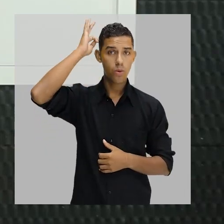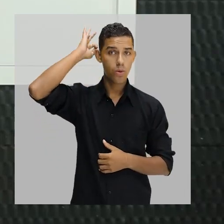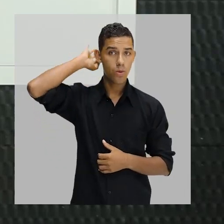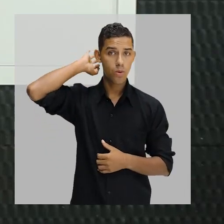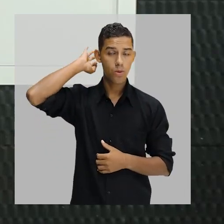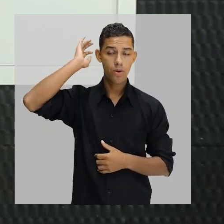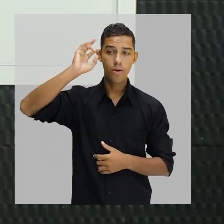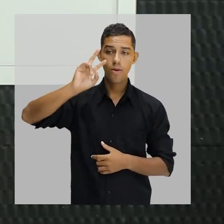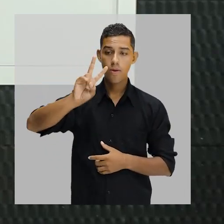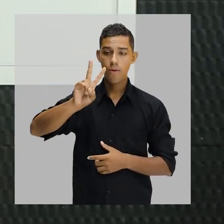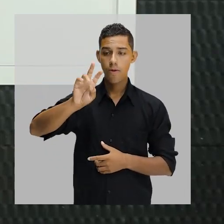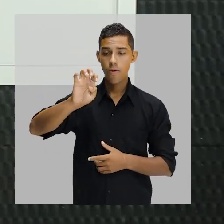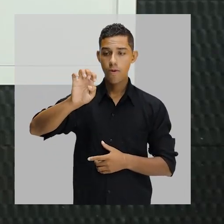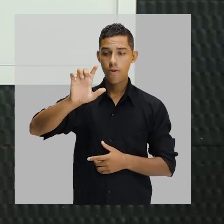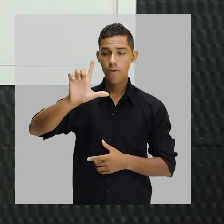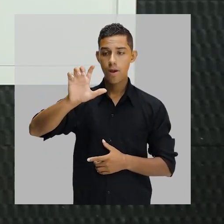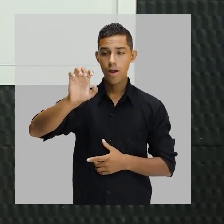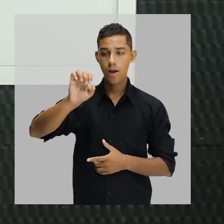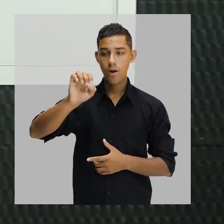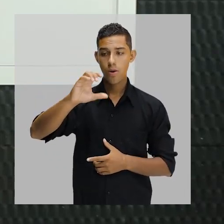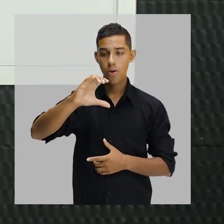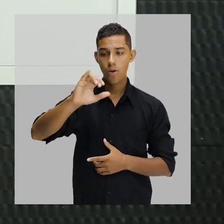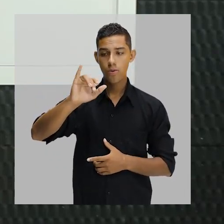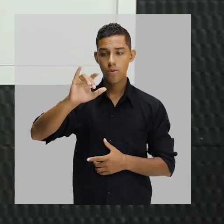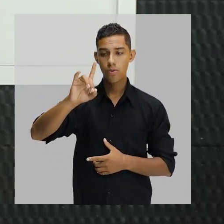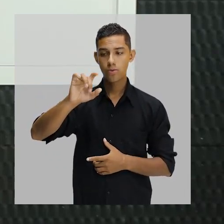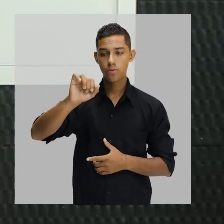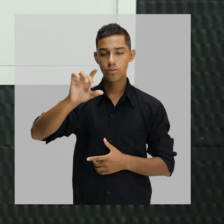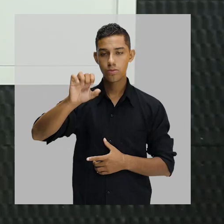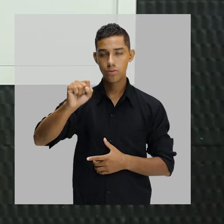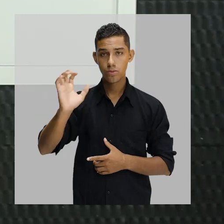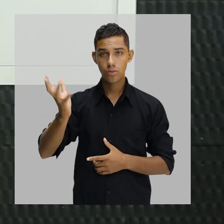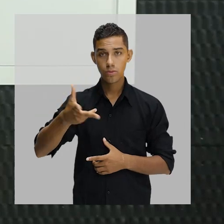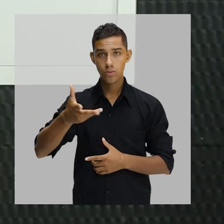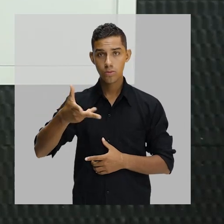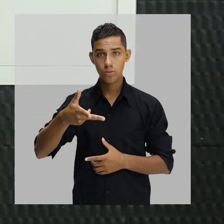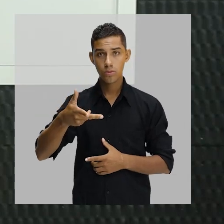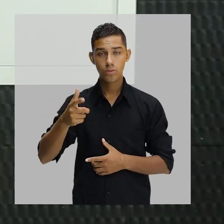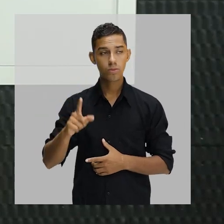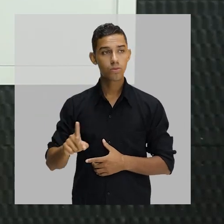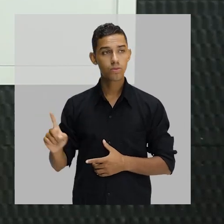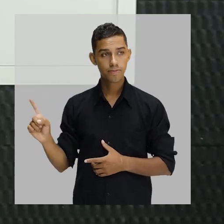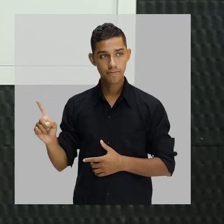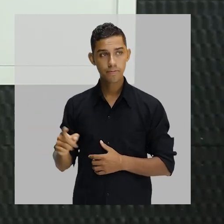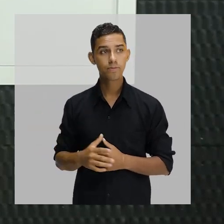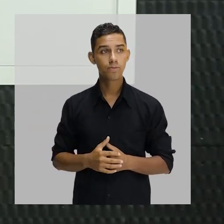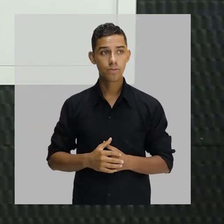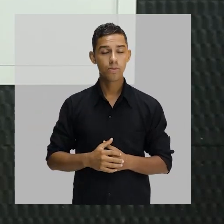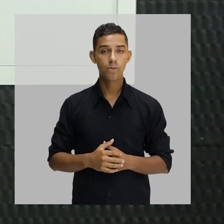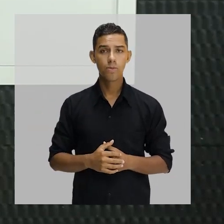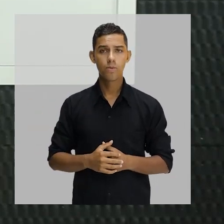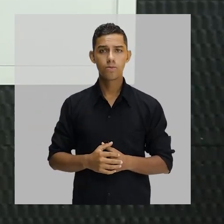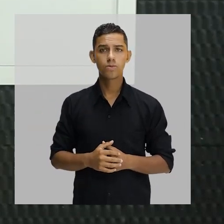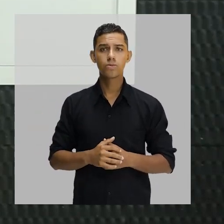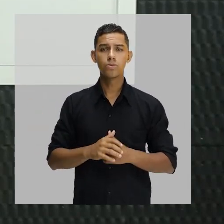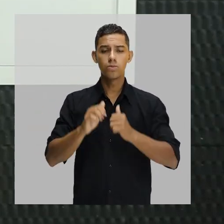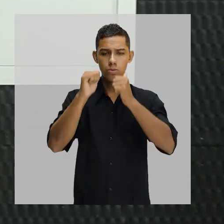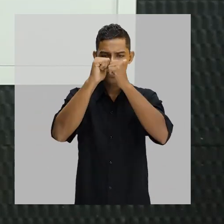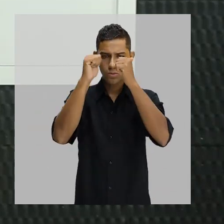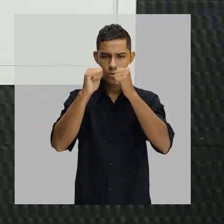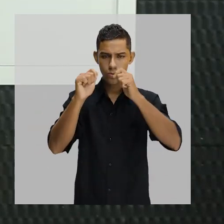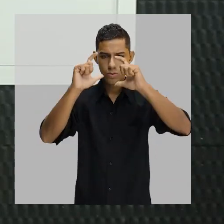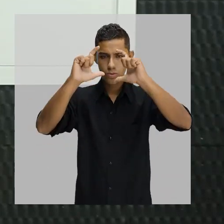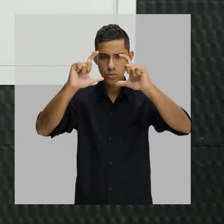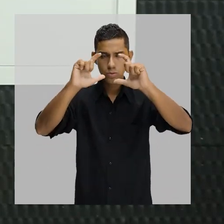é o espaço sobre o tempo. Então, a velocidade, que nós já temos a